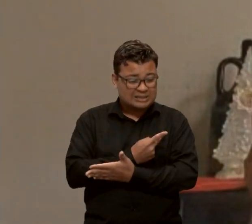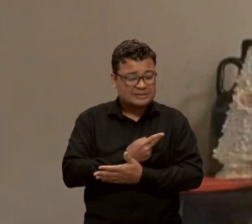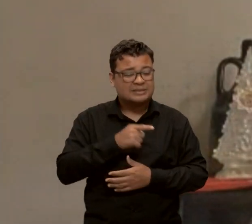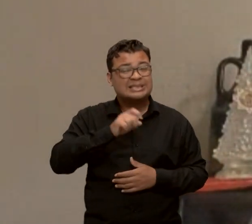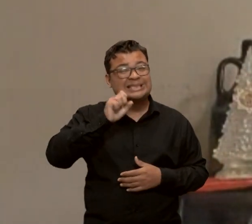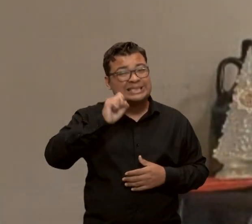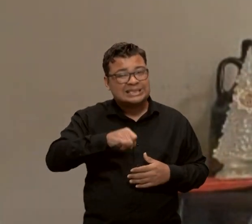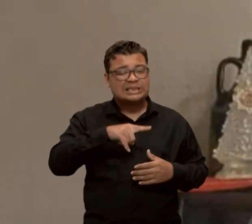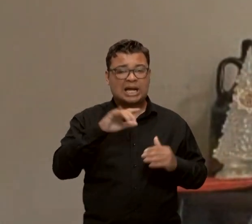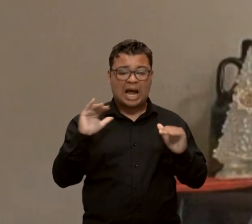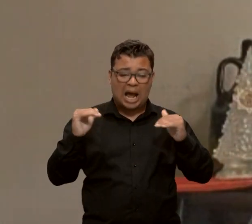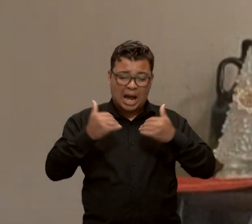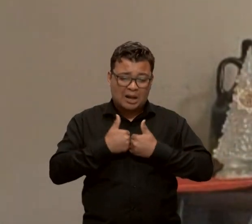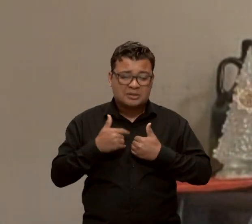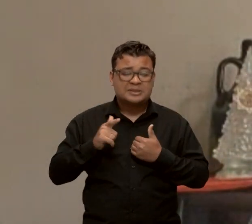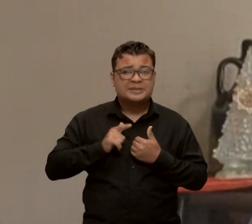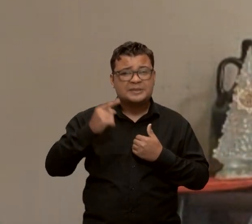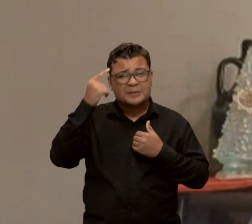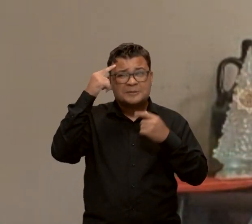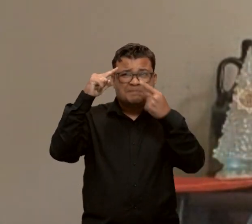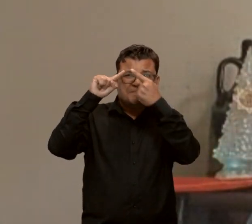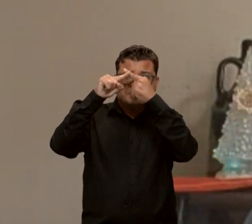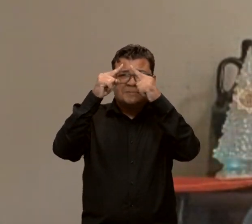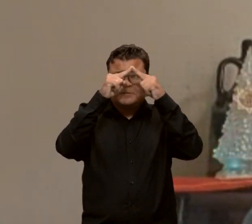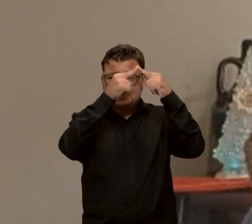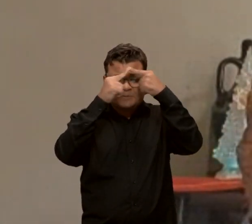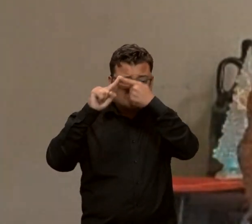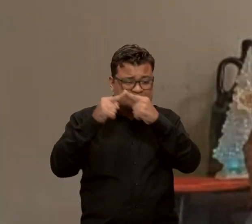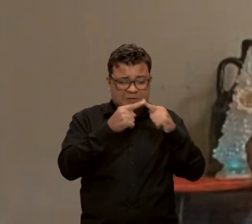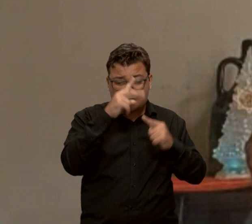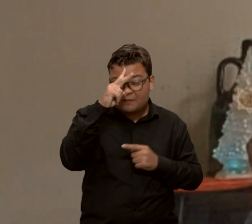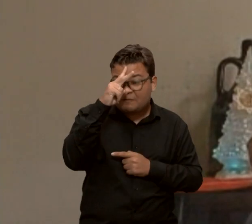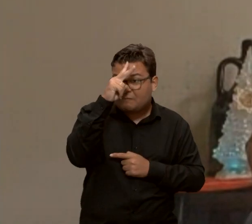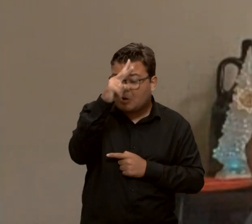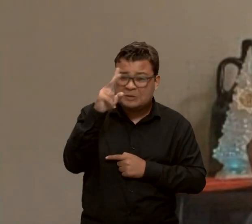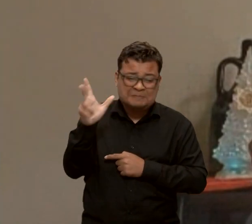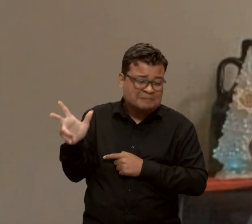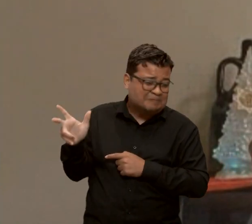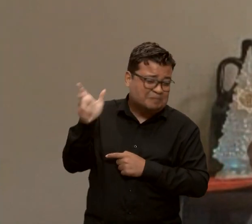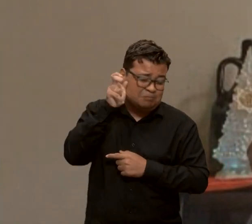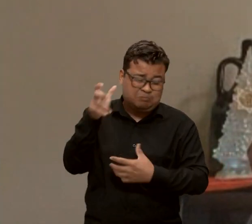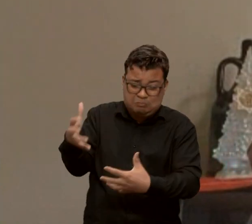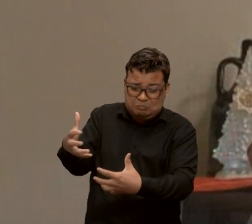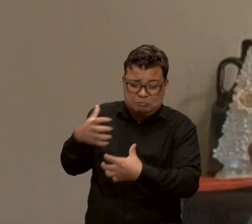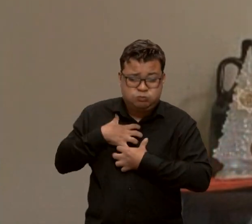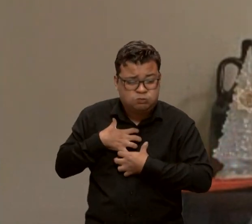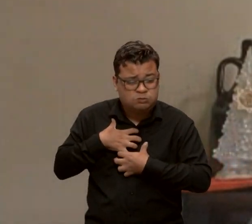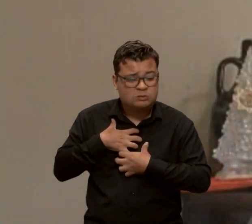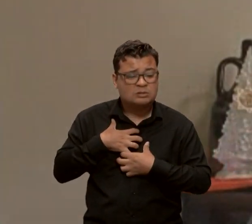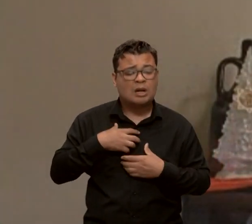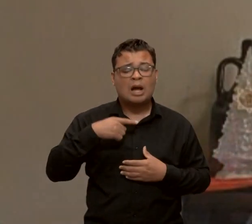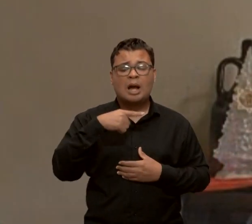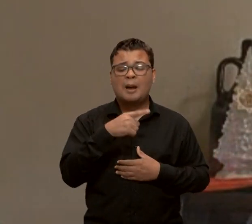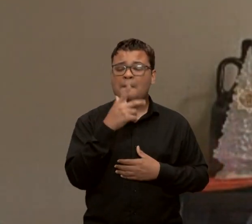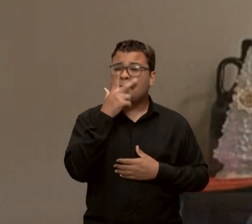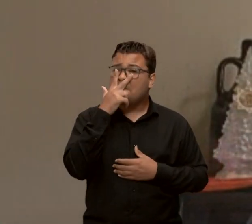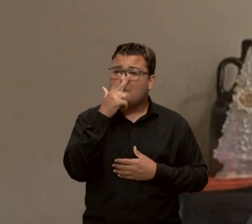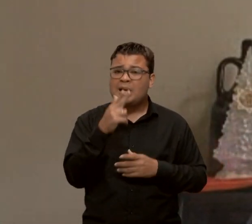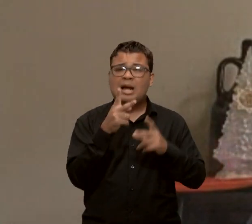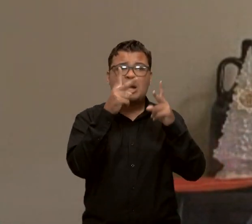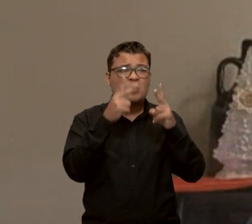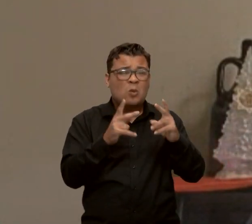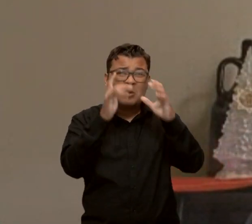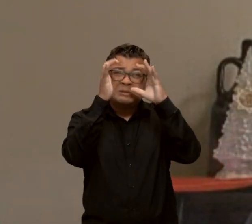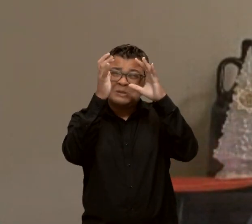hipersensível, ou seja, conexões muito fortes aqui dentro, ele tem a sensação de que essa bomba estourou